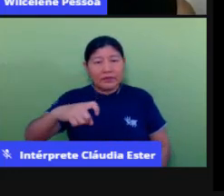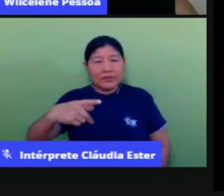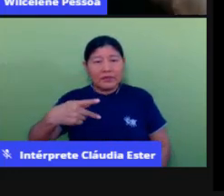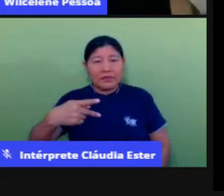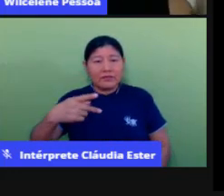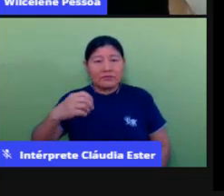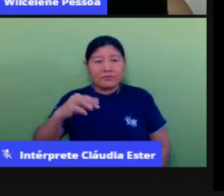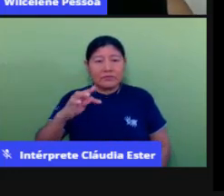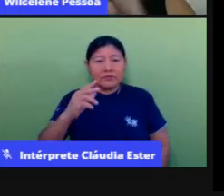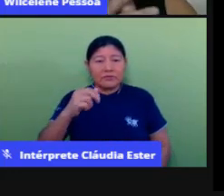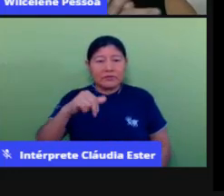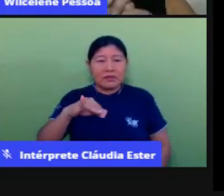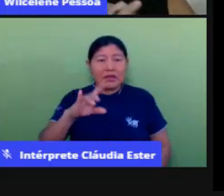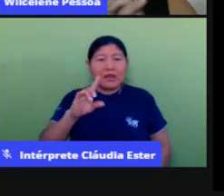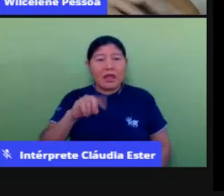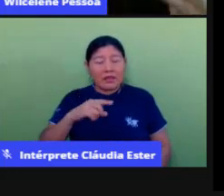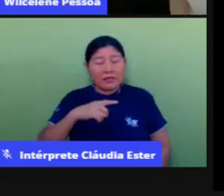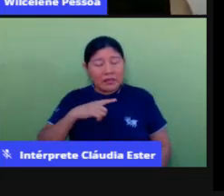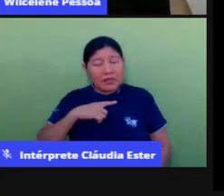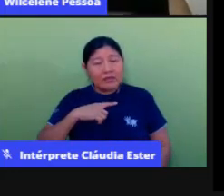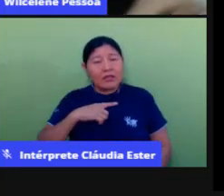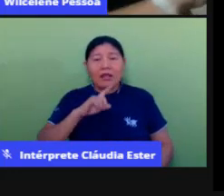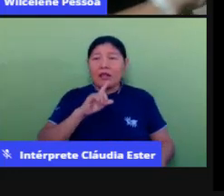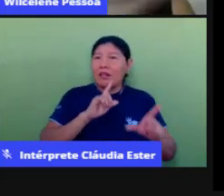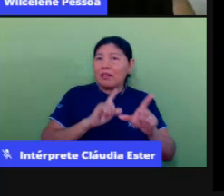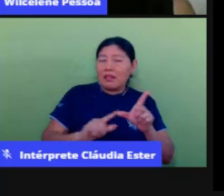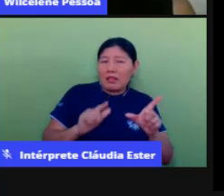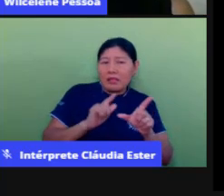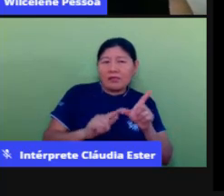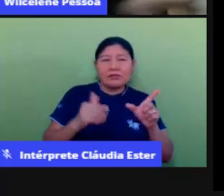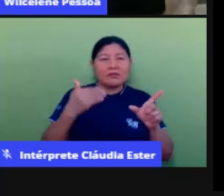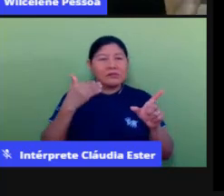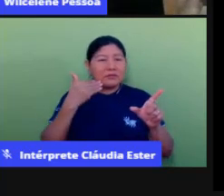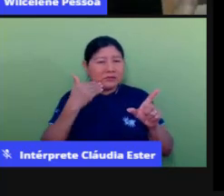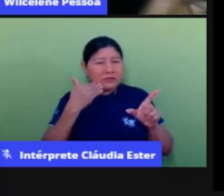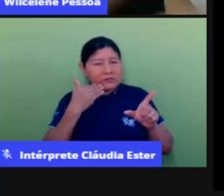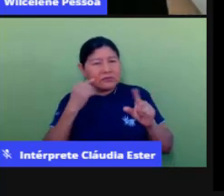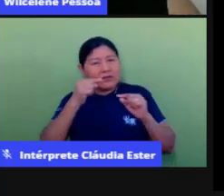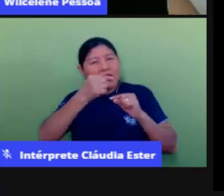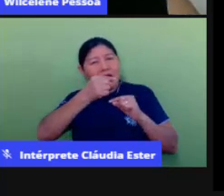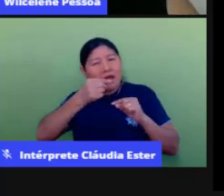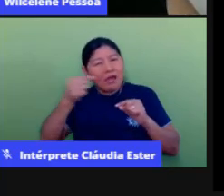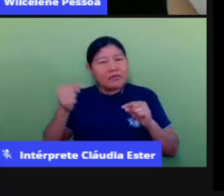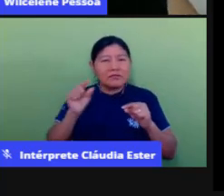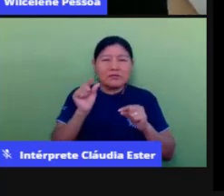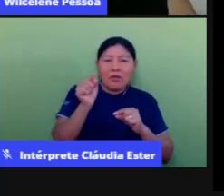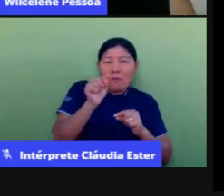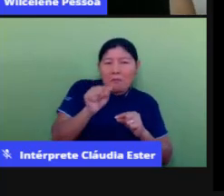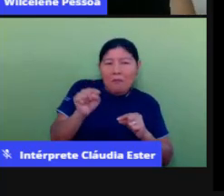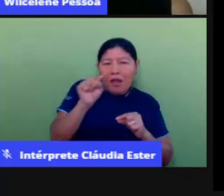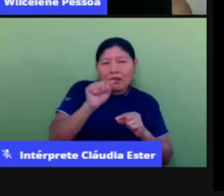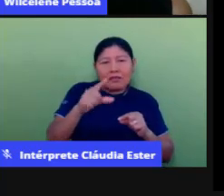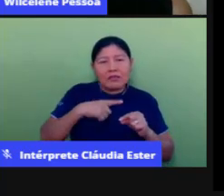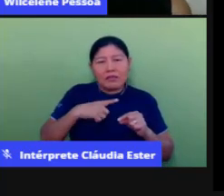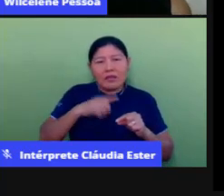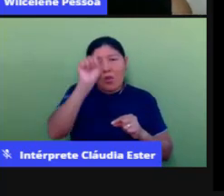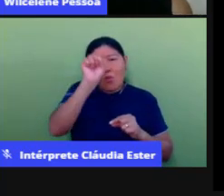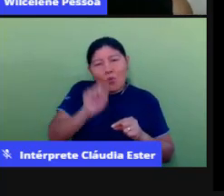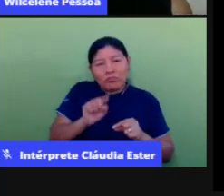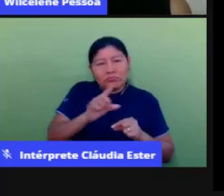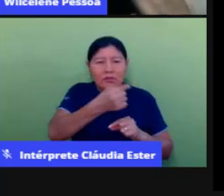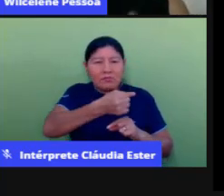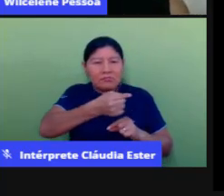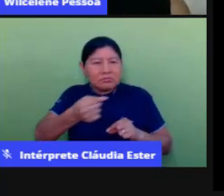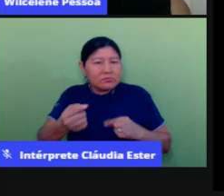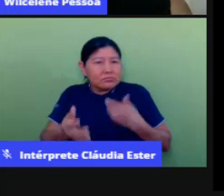vir pauzinho, pode vir só risco, pode não vir nada, pode vir um único risco na horizontal, não importa o que